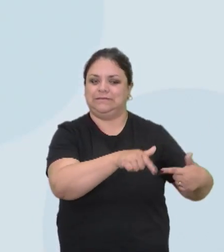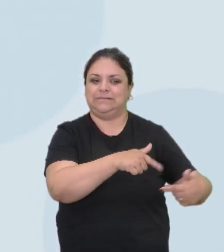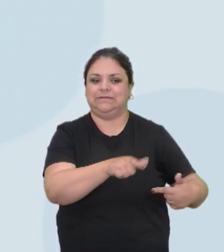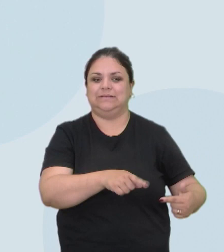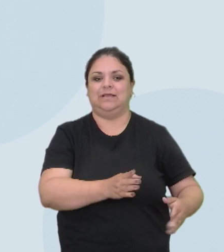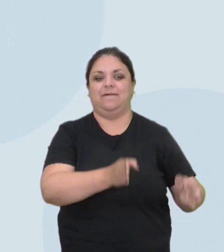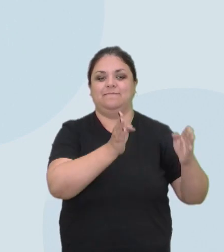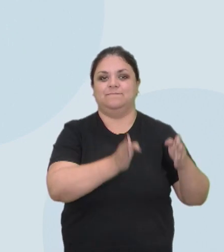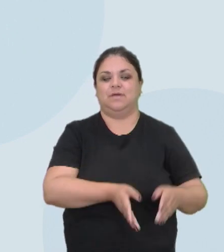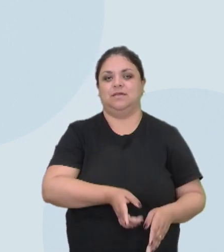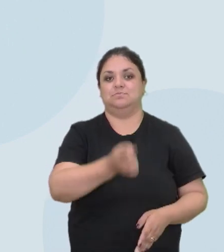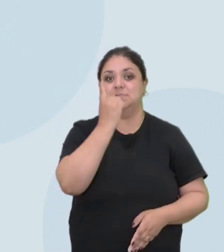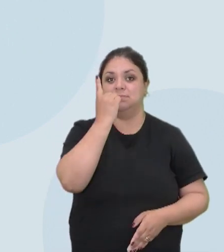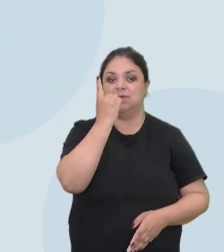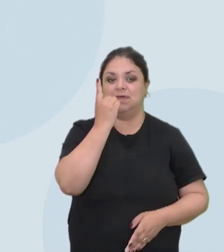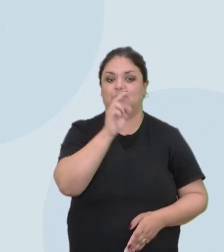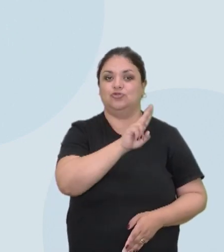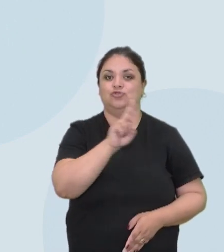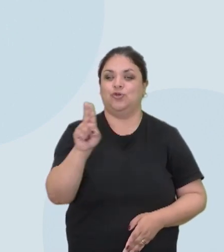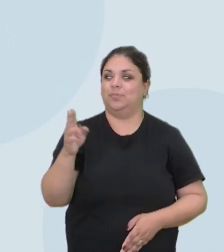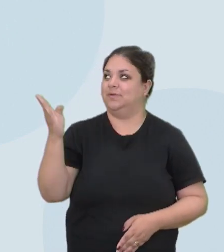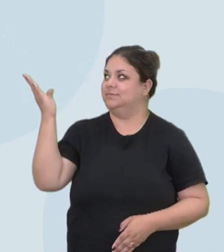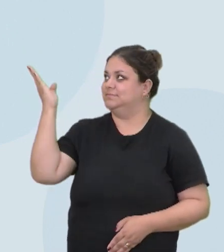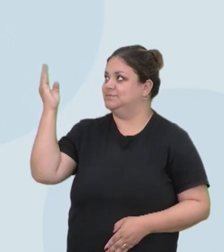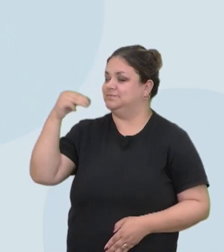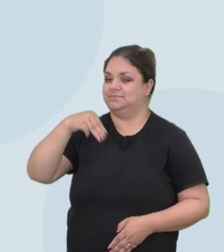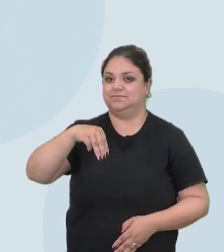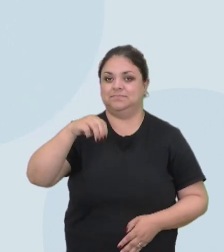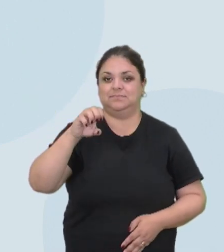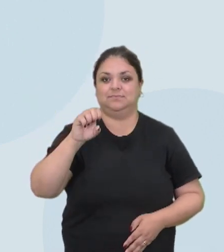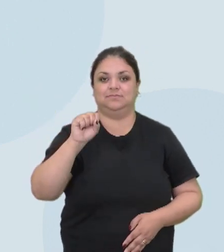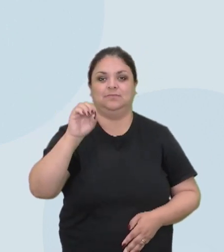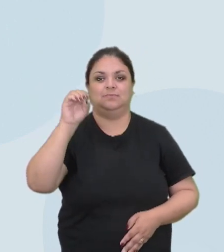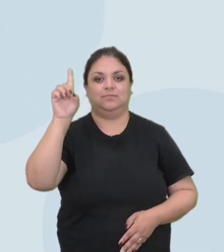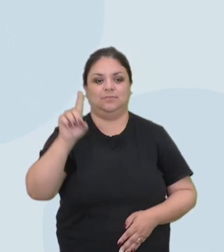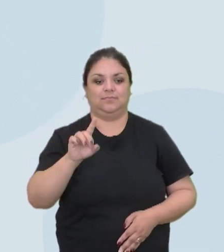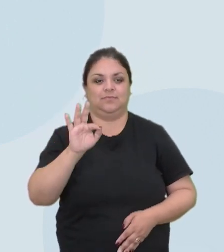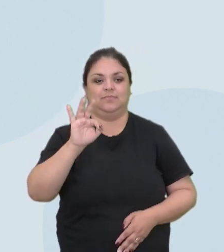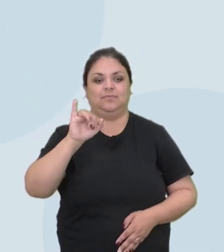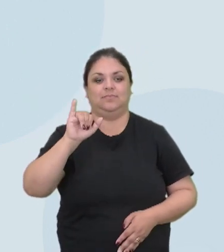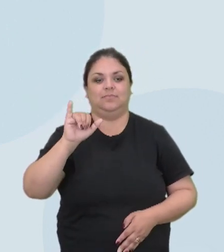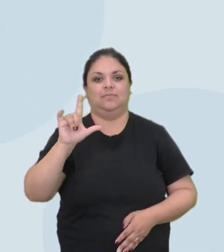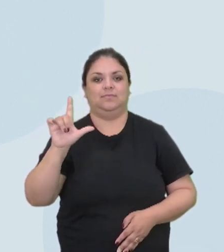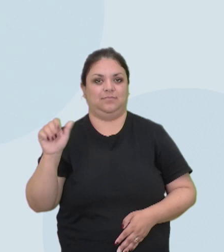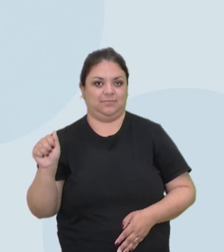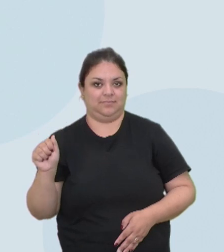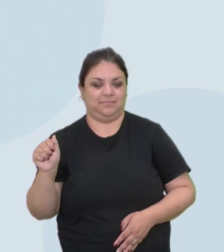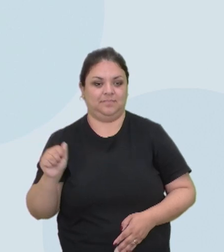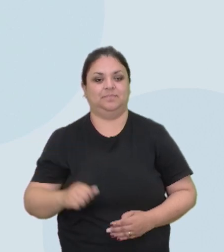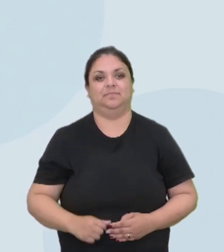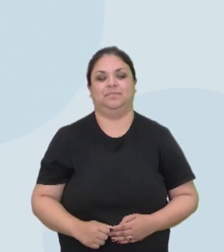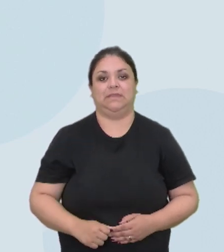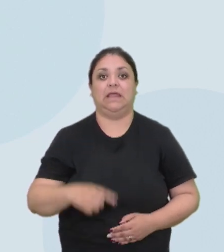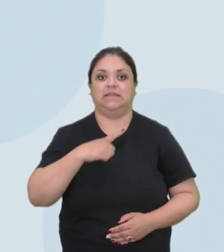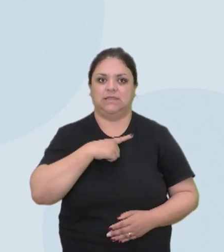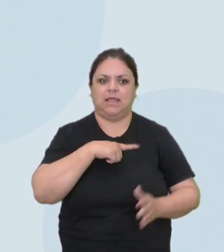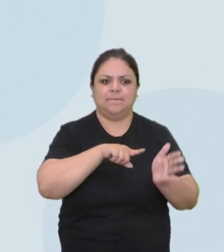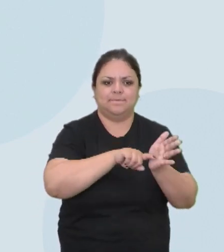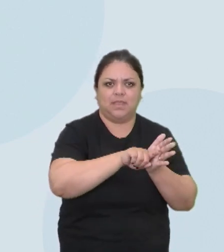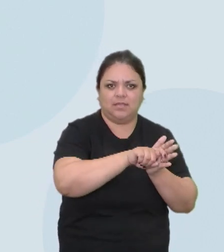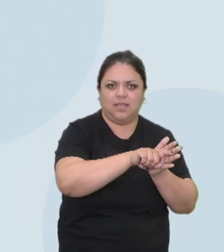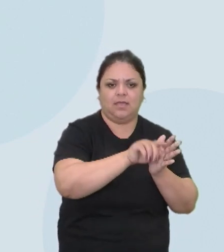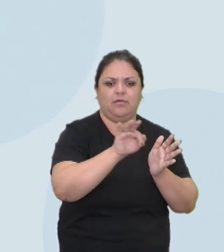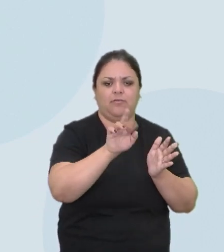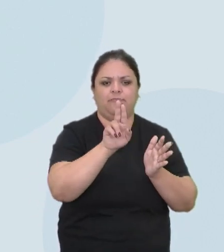primeira fase, que a gente chama de mesófila. Nessa fase, eu vou ter a predominância de bactérias e